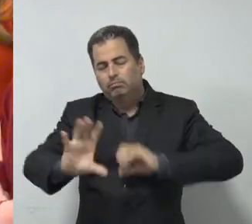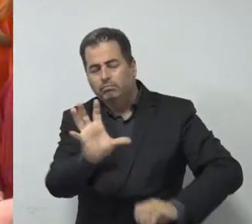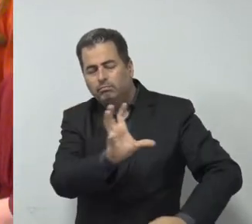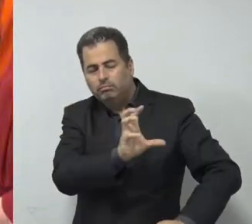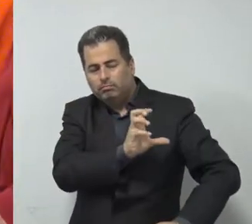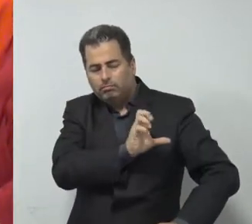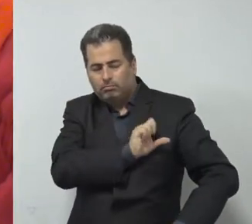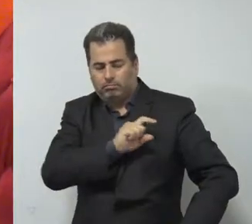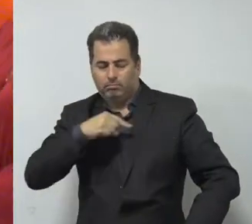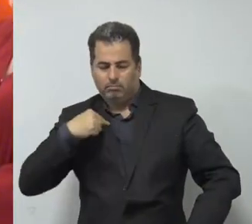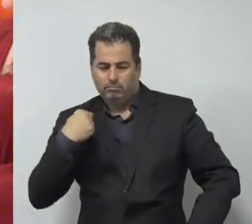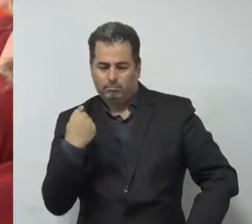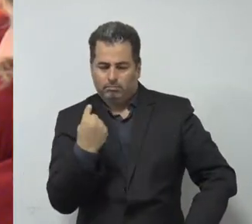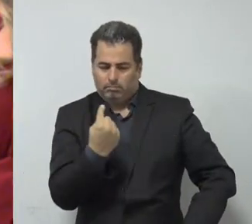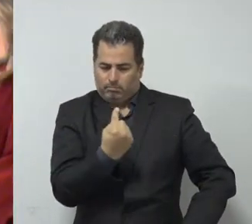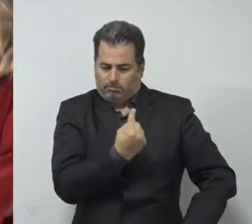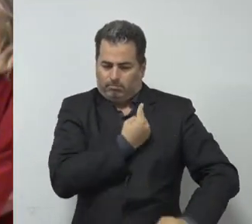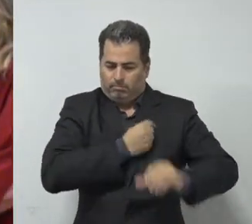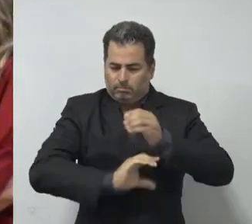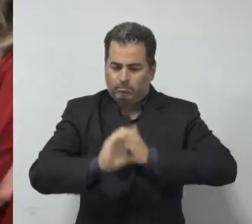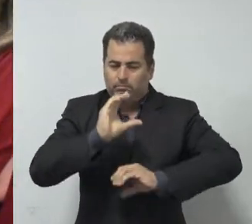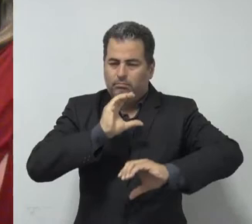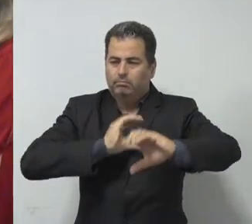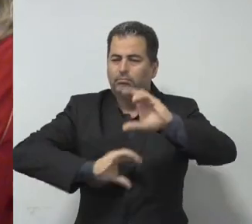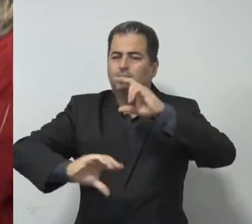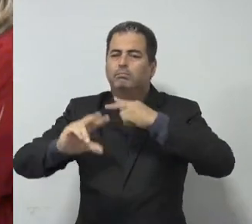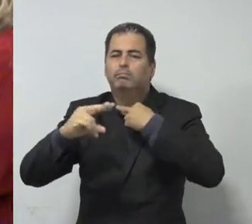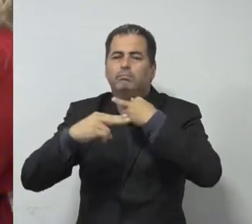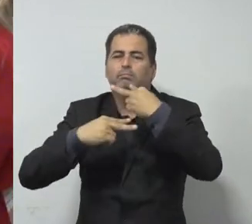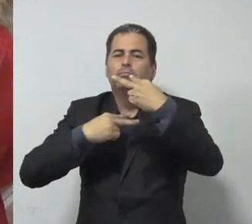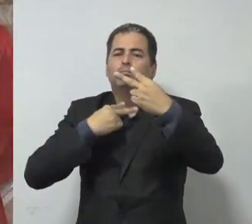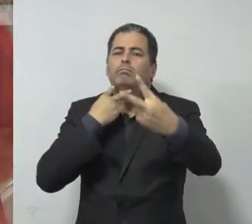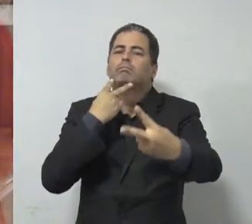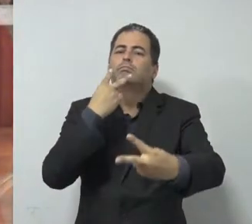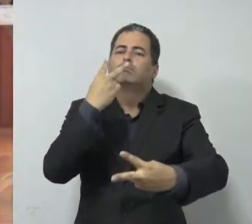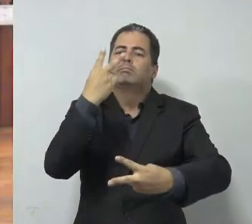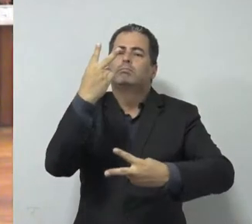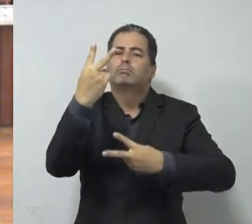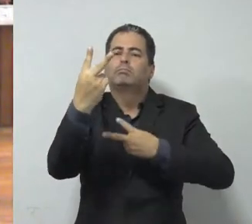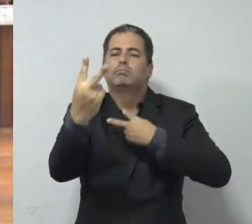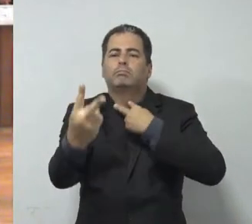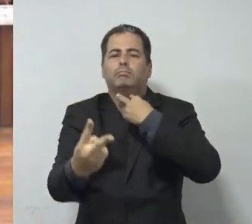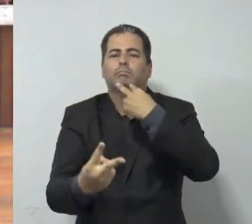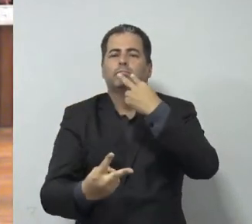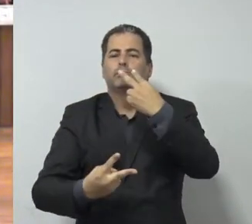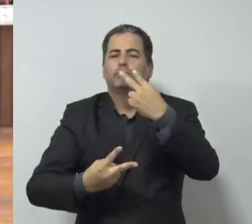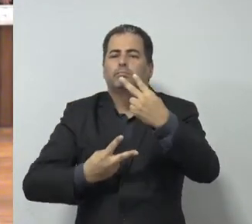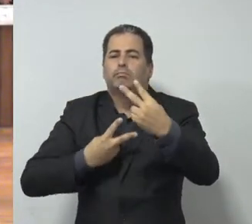a gente canta em plena